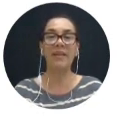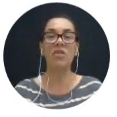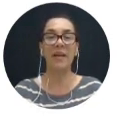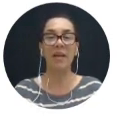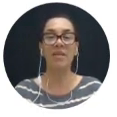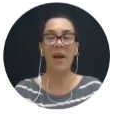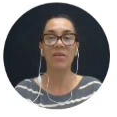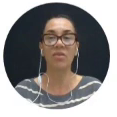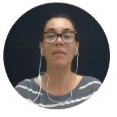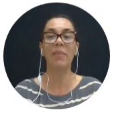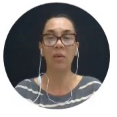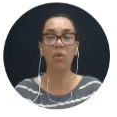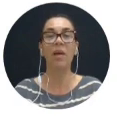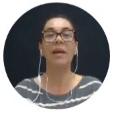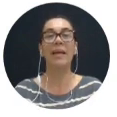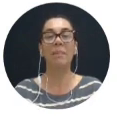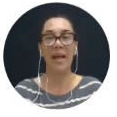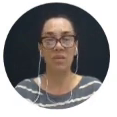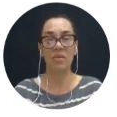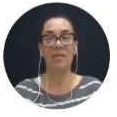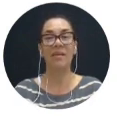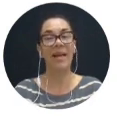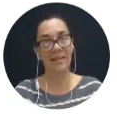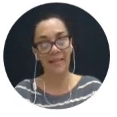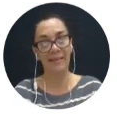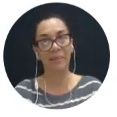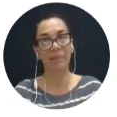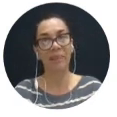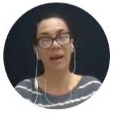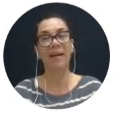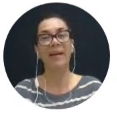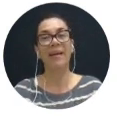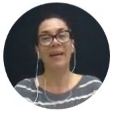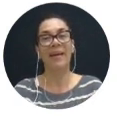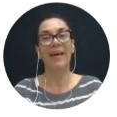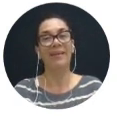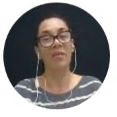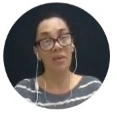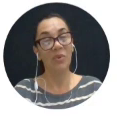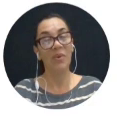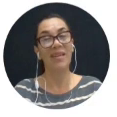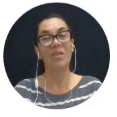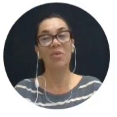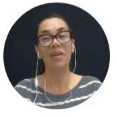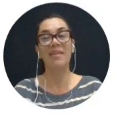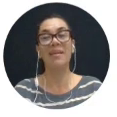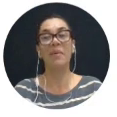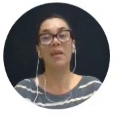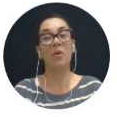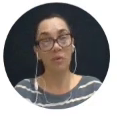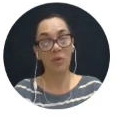construir para identificar os espaços em branco impressos na escrita? Tá? Então, são duas